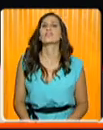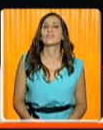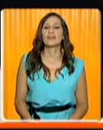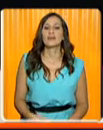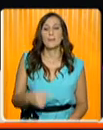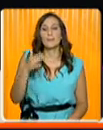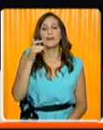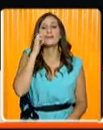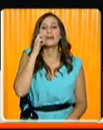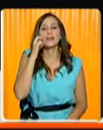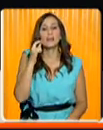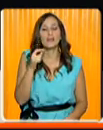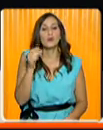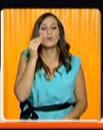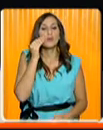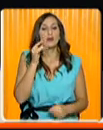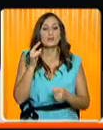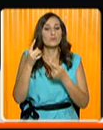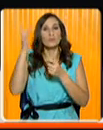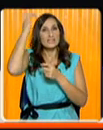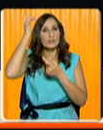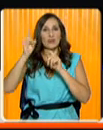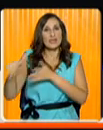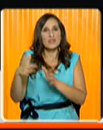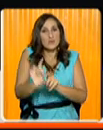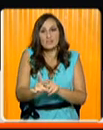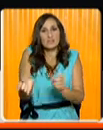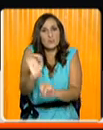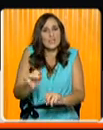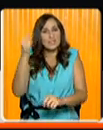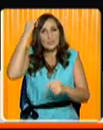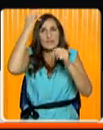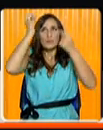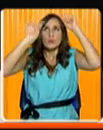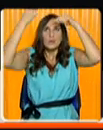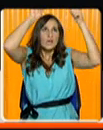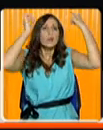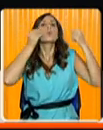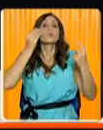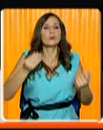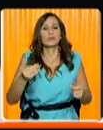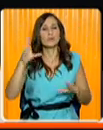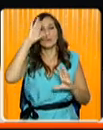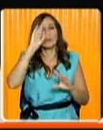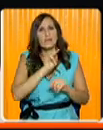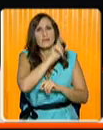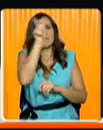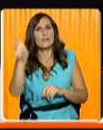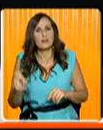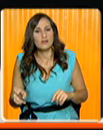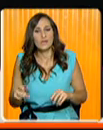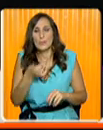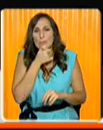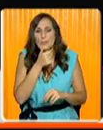Isto lembra a quem? Onde é que se vai? É que a gente não tem esse caminho. A gente não sabe lá ir. E